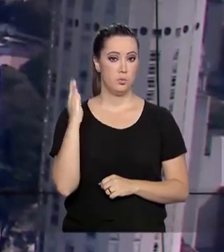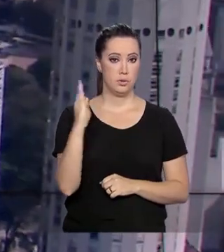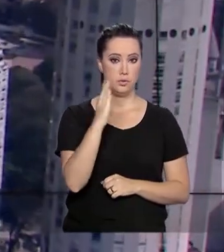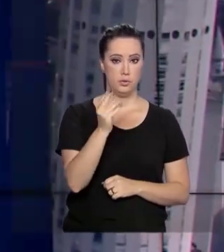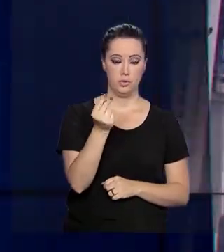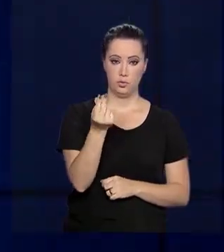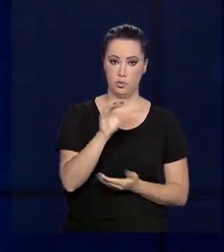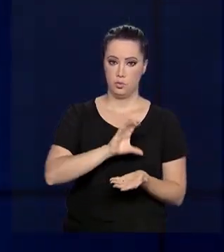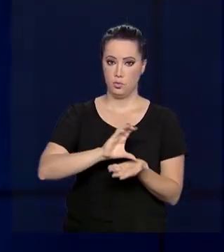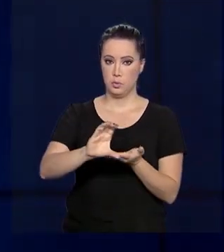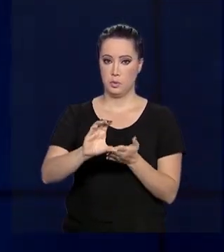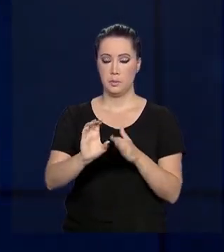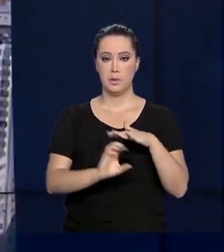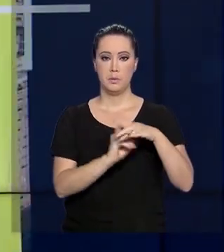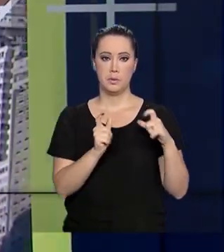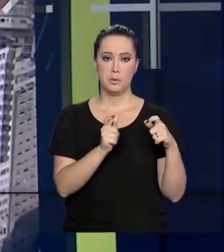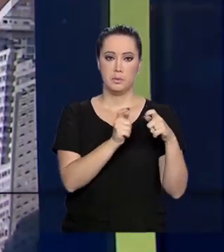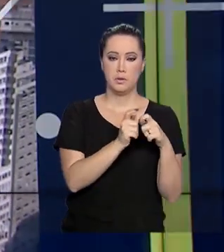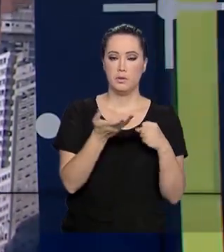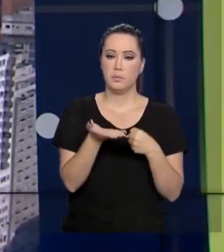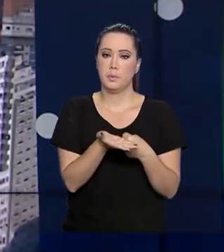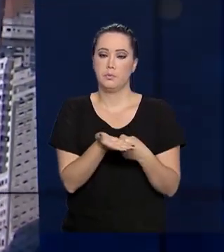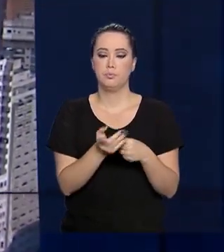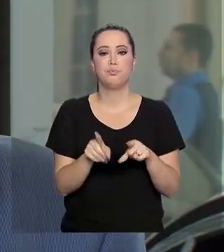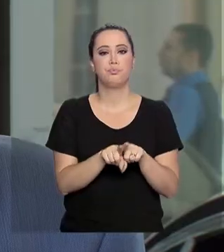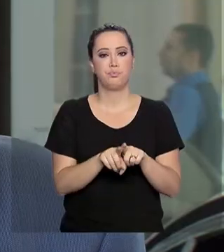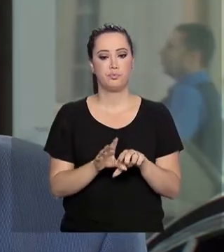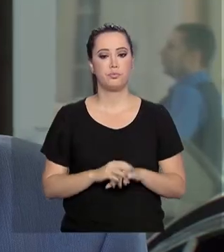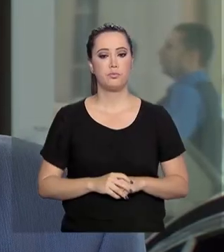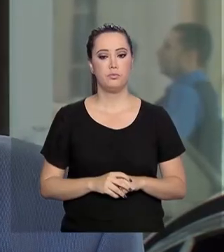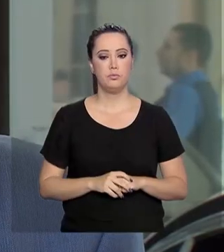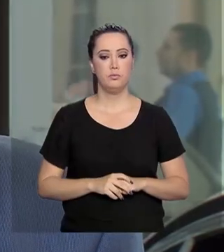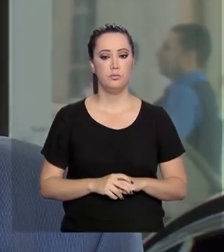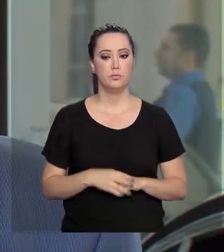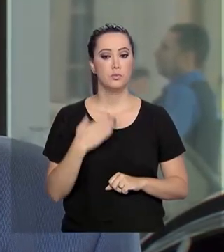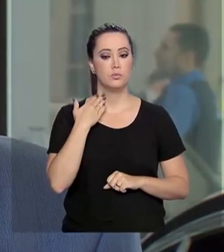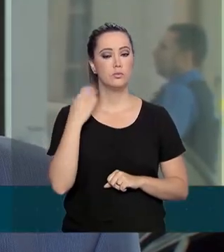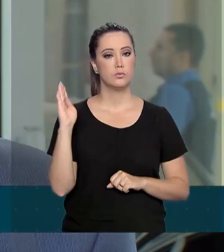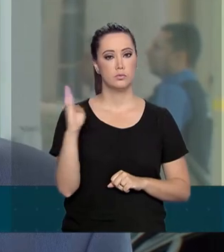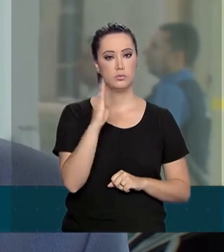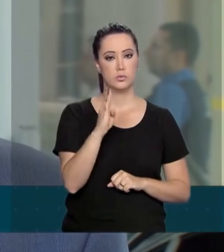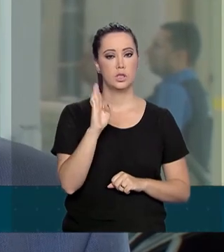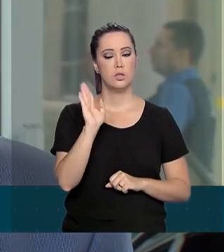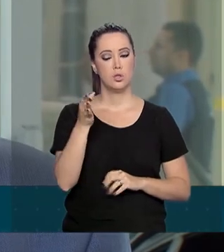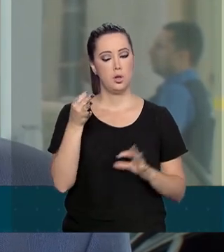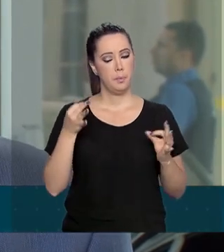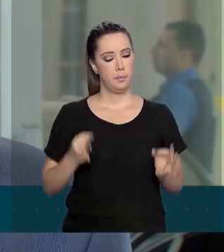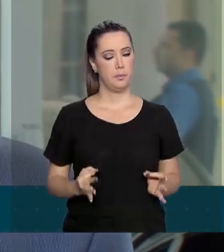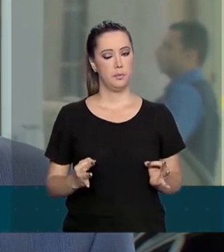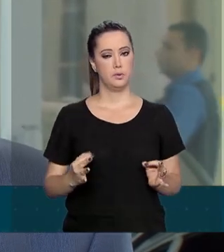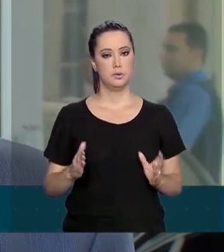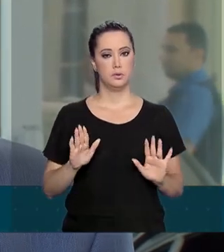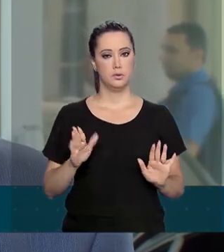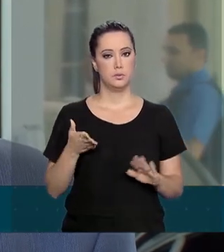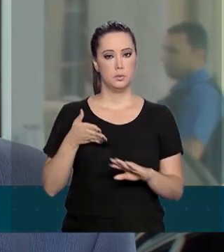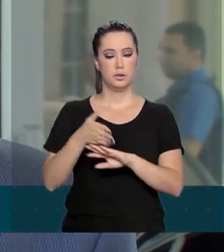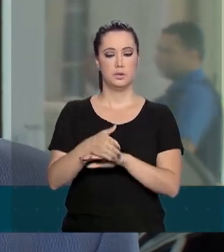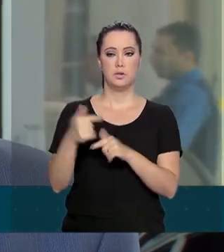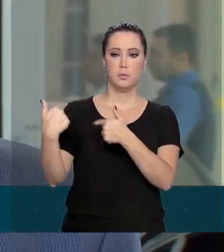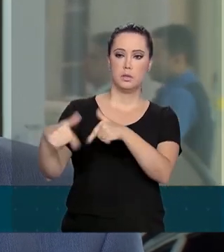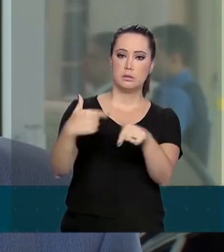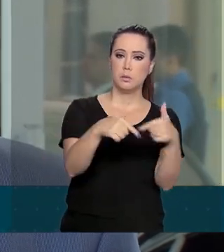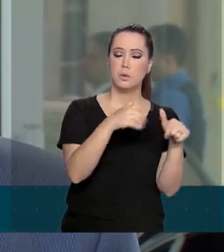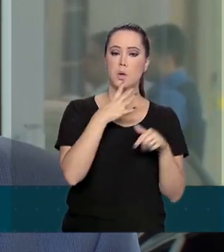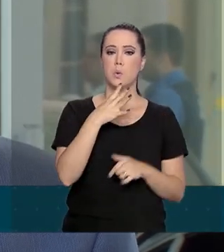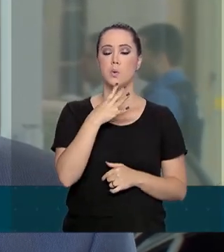recursos para pequenas e médias empresas. O Banco do Brasil está pronto para entrar em campo